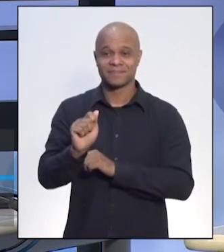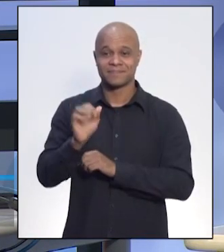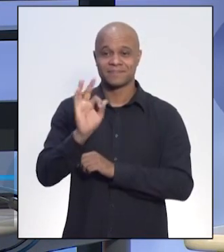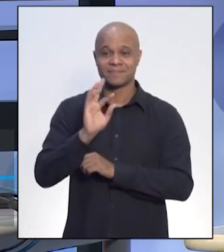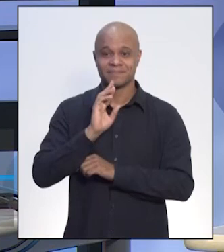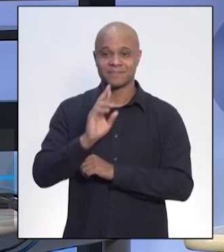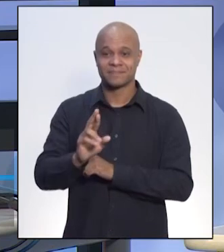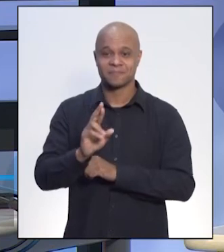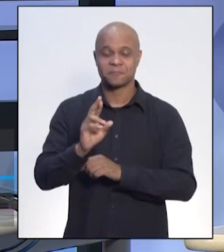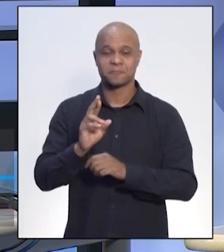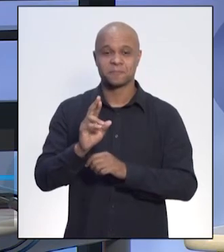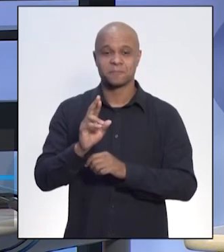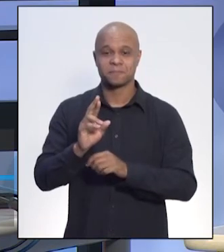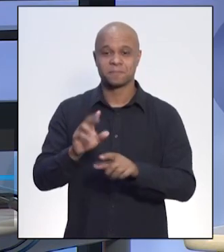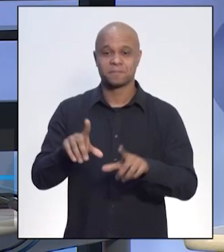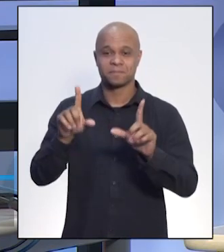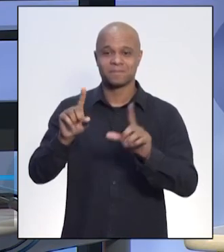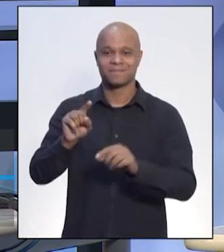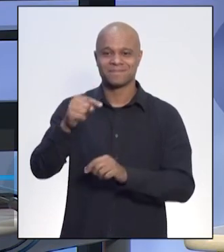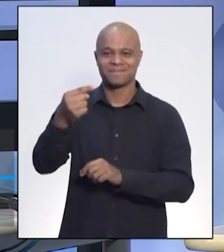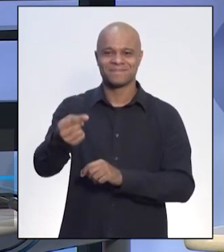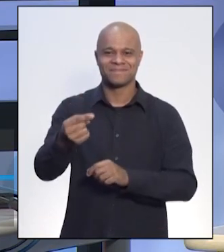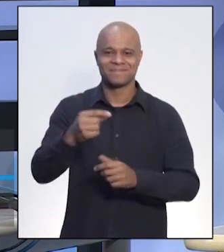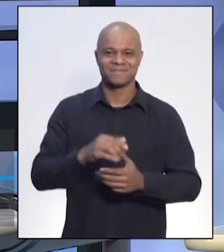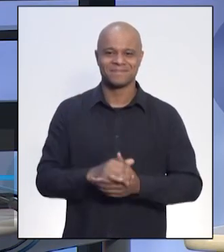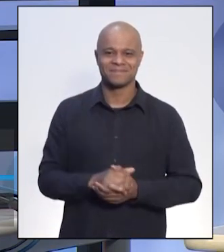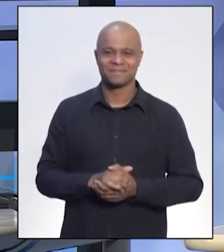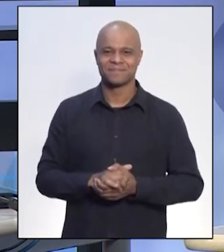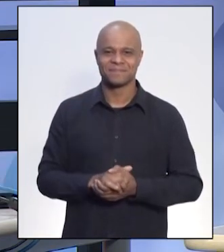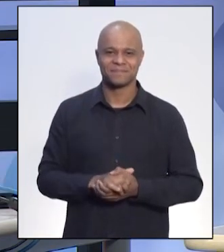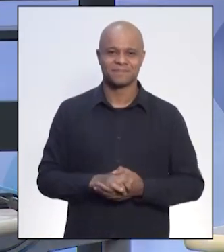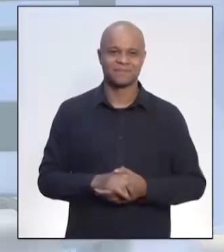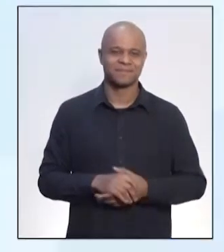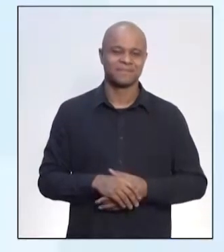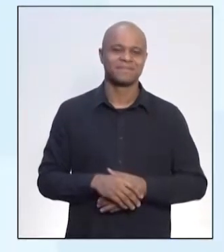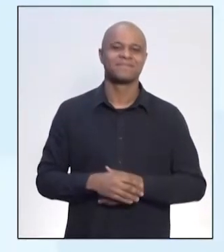favor, próximo PPT, por gentileza.